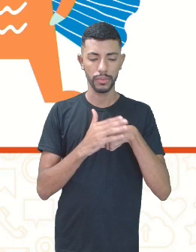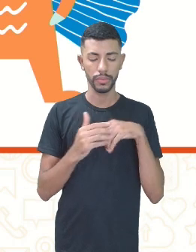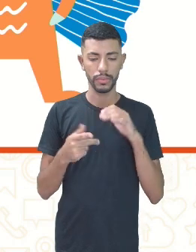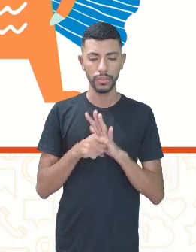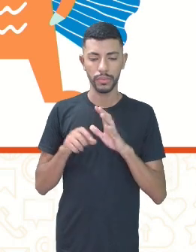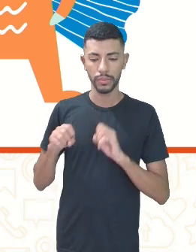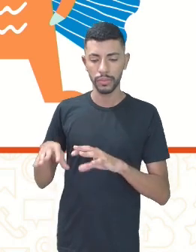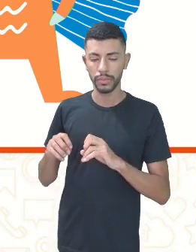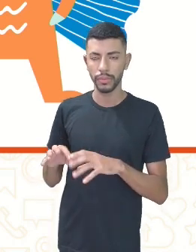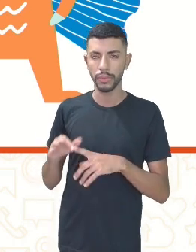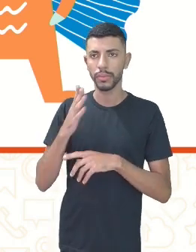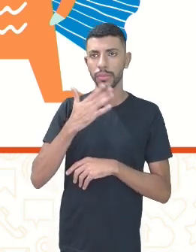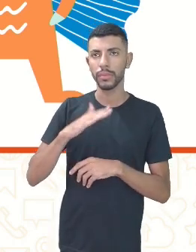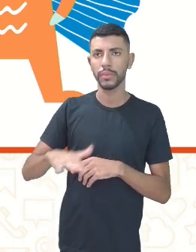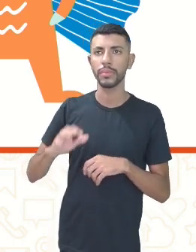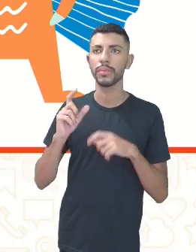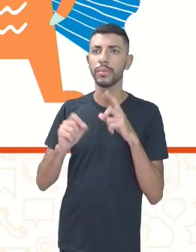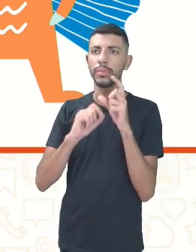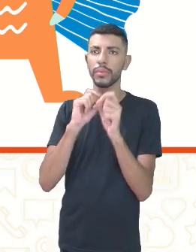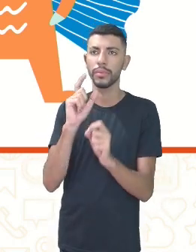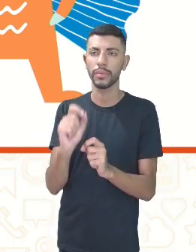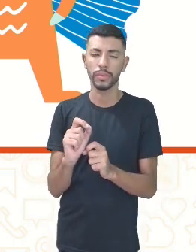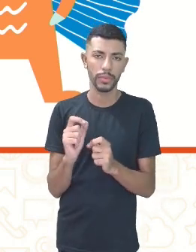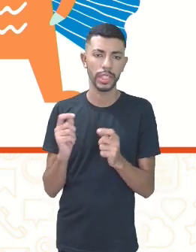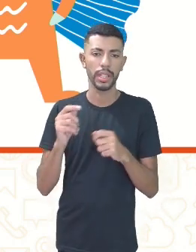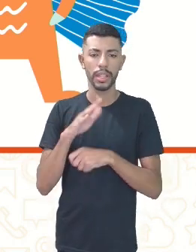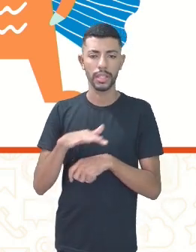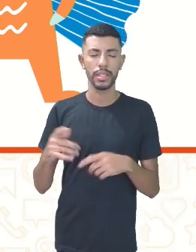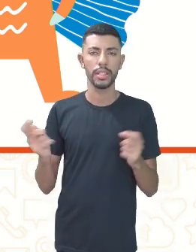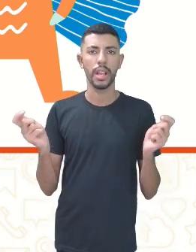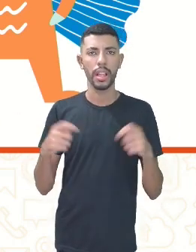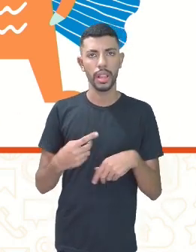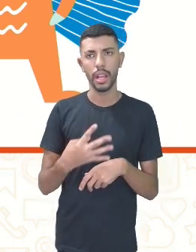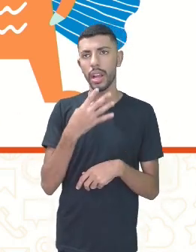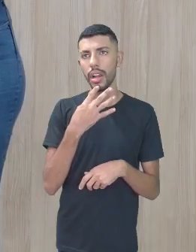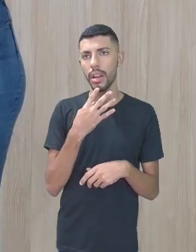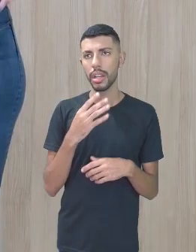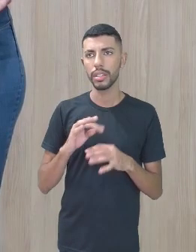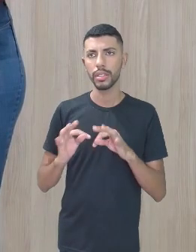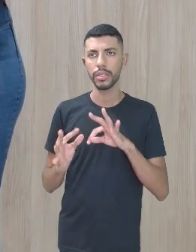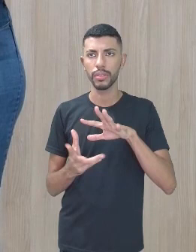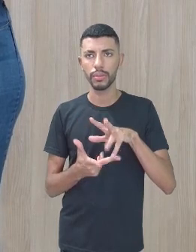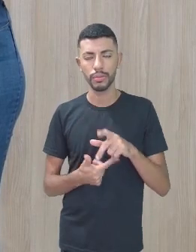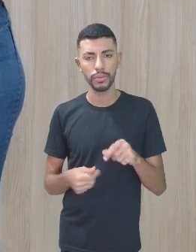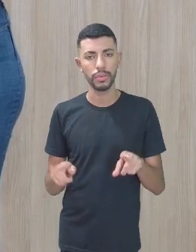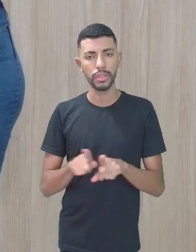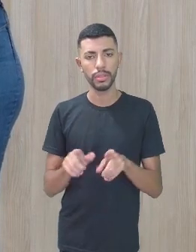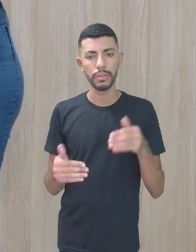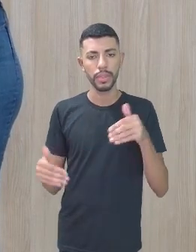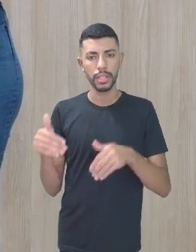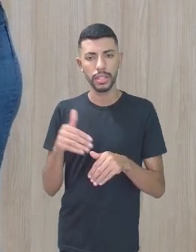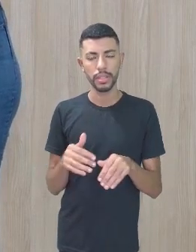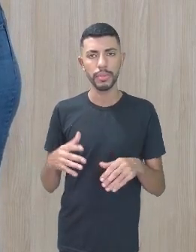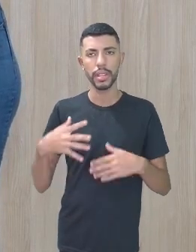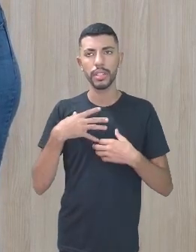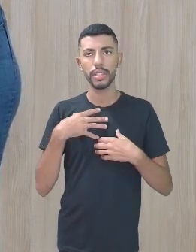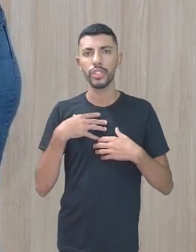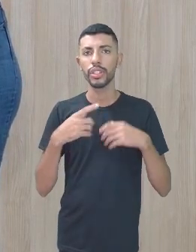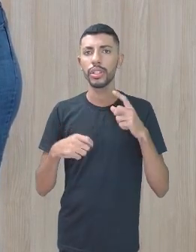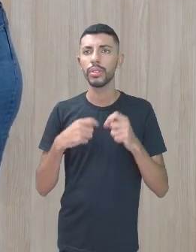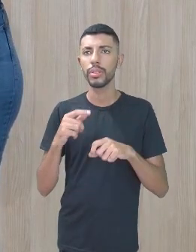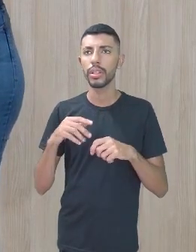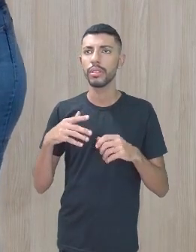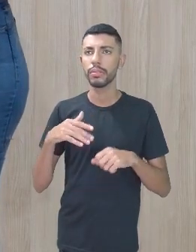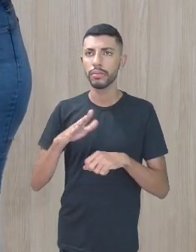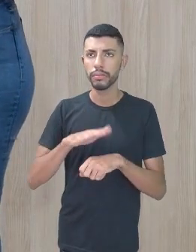educação infantil, ela faz com que essa criança possa conhecer o mundo e se integrar no mundo de uma forma muito mais